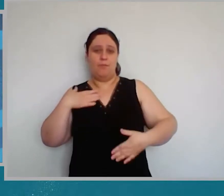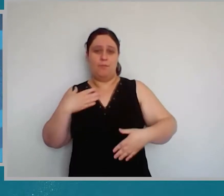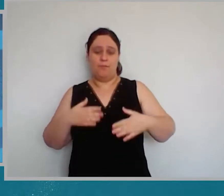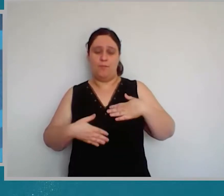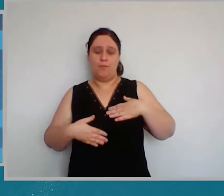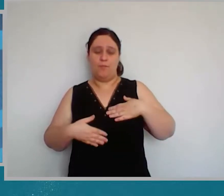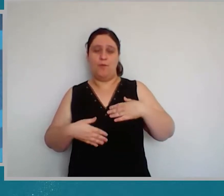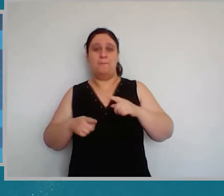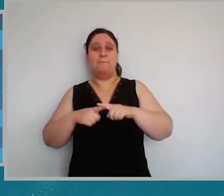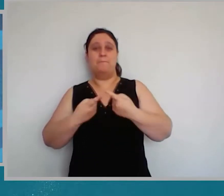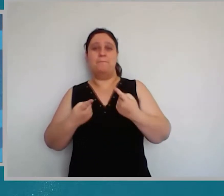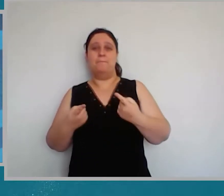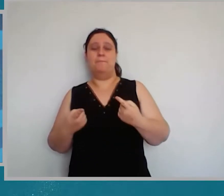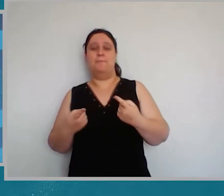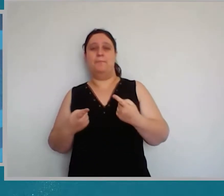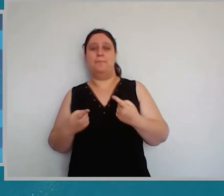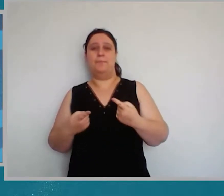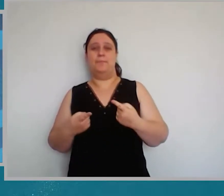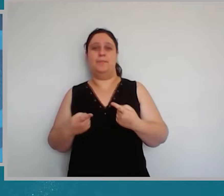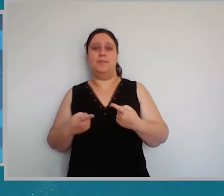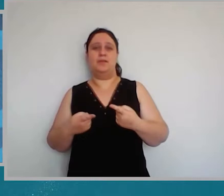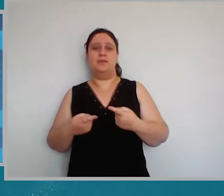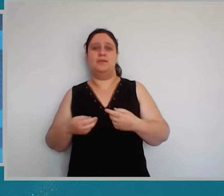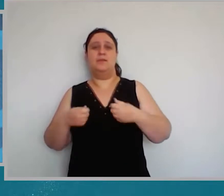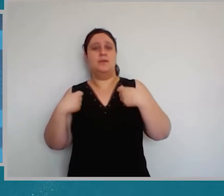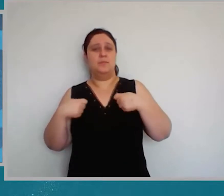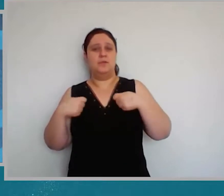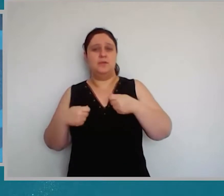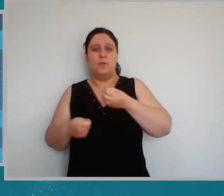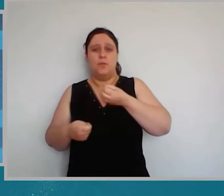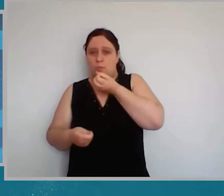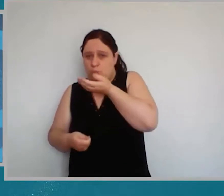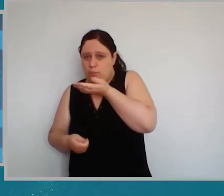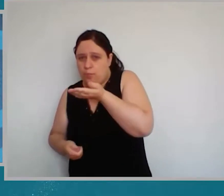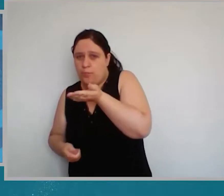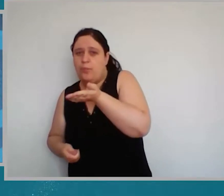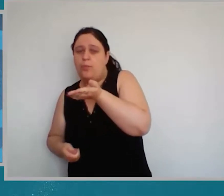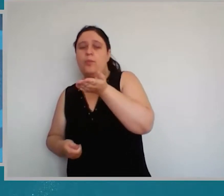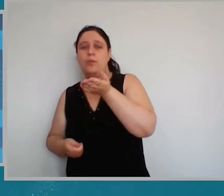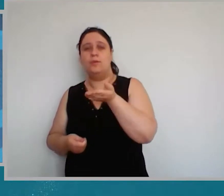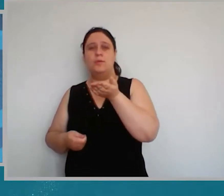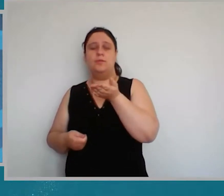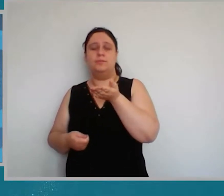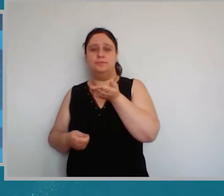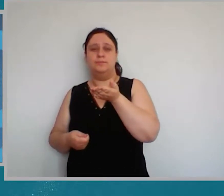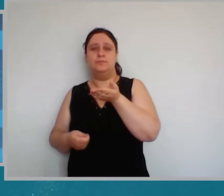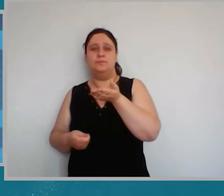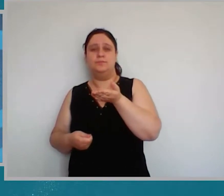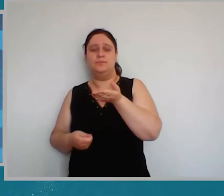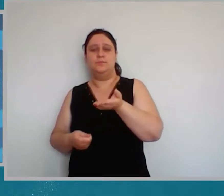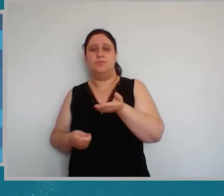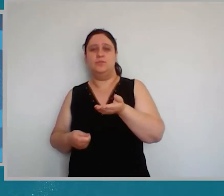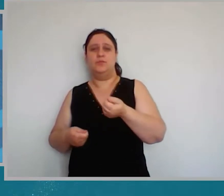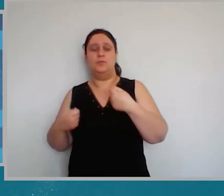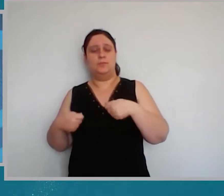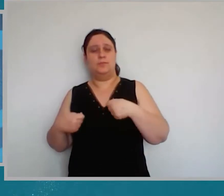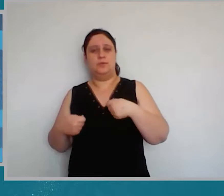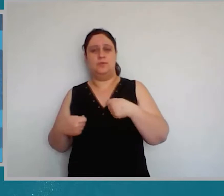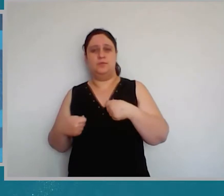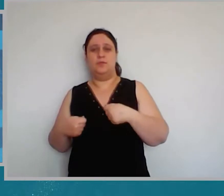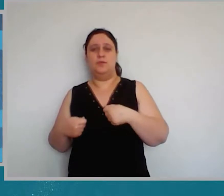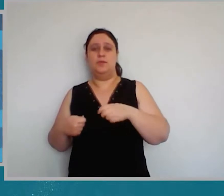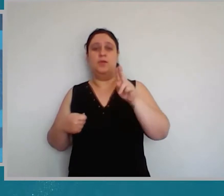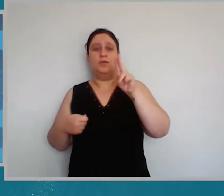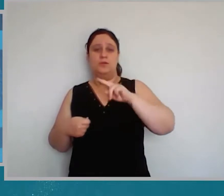veio a existir pelo sopro de Deus, o Neshama. Através do sopro de Deus, o homem ganhou